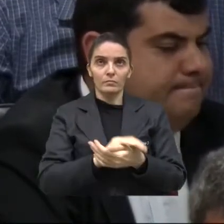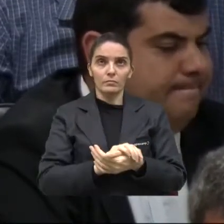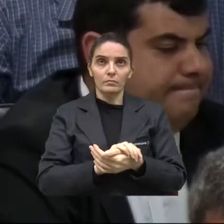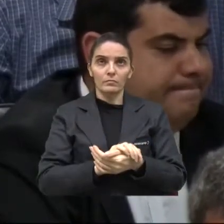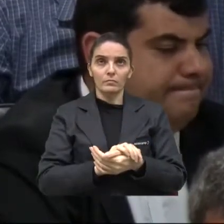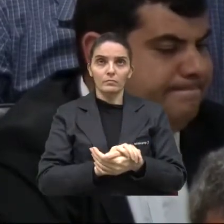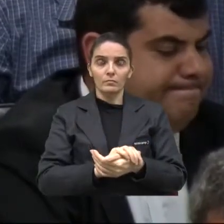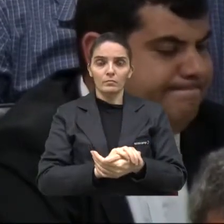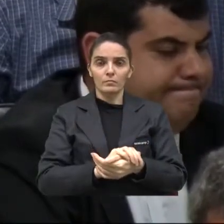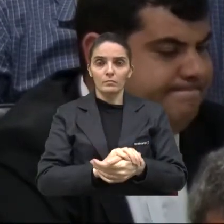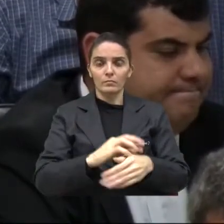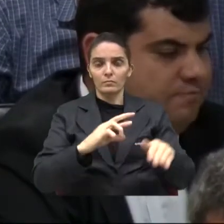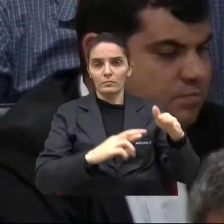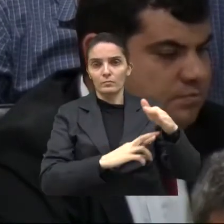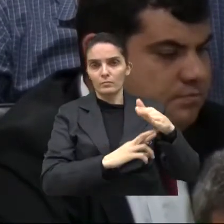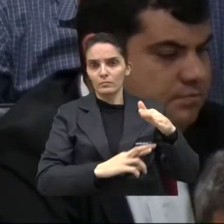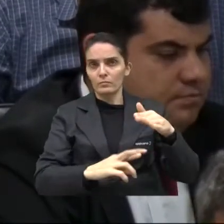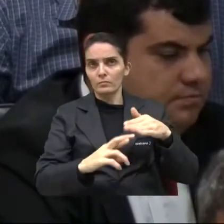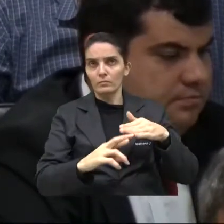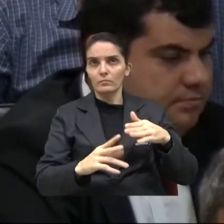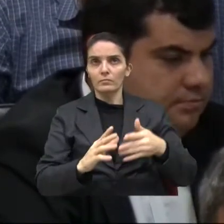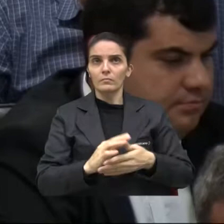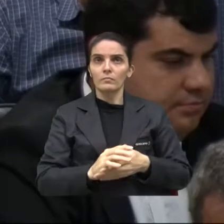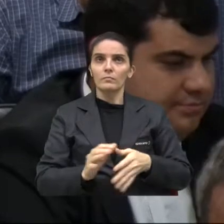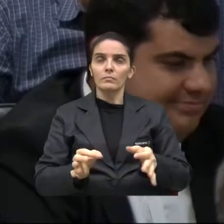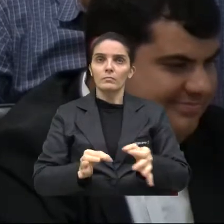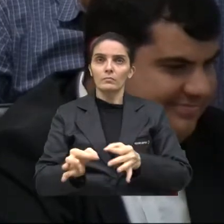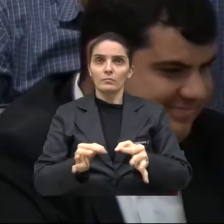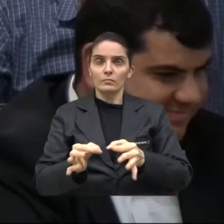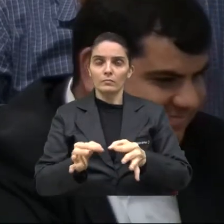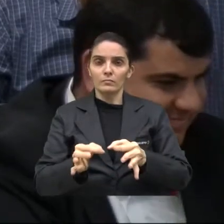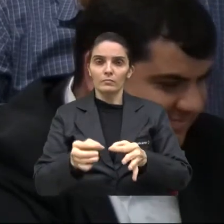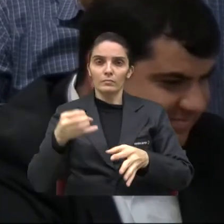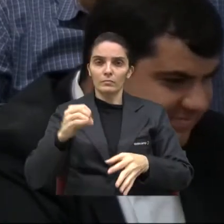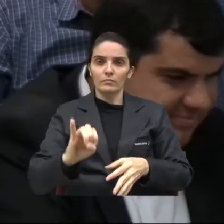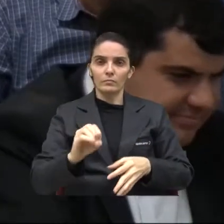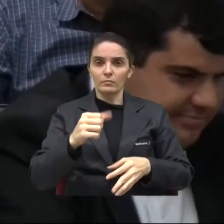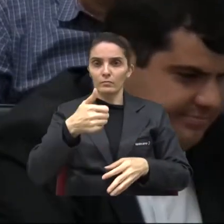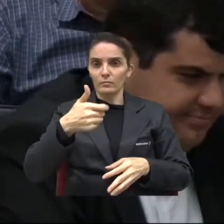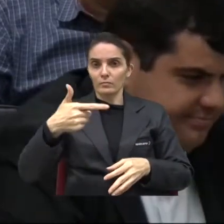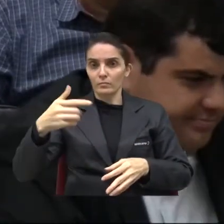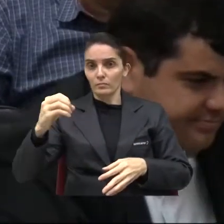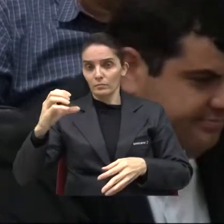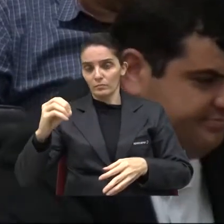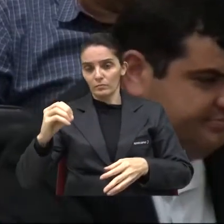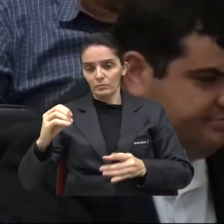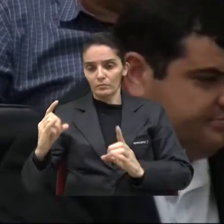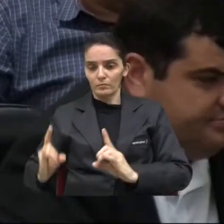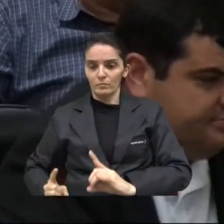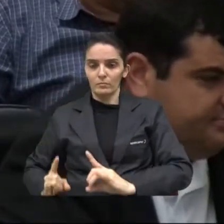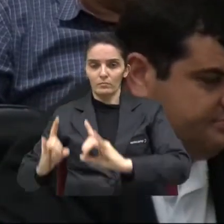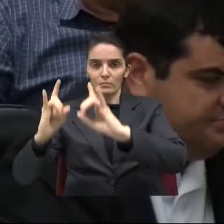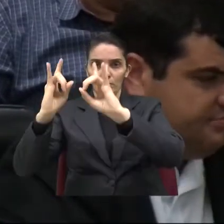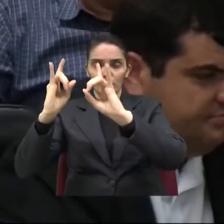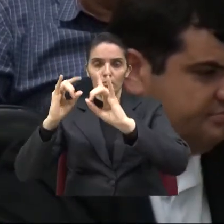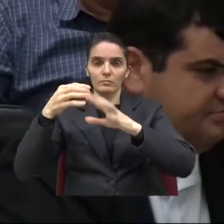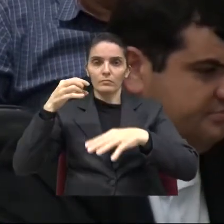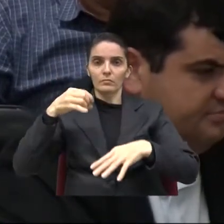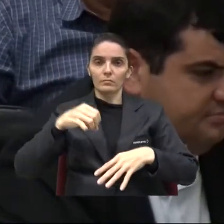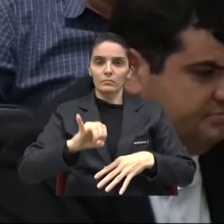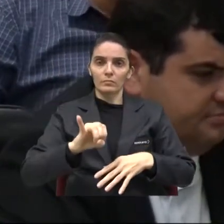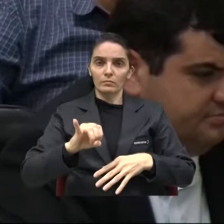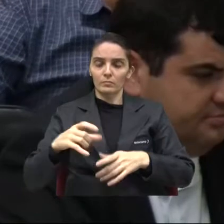se for o que ele deixou no projeto, se são os 1.200 apartamentos, se é o